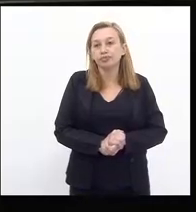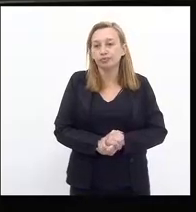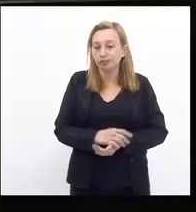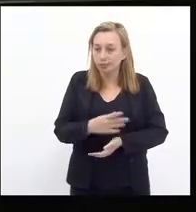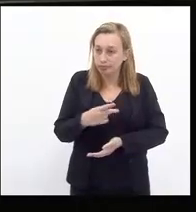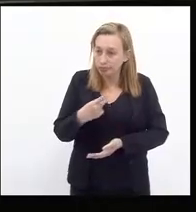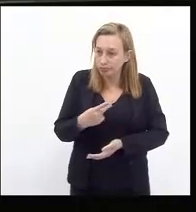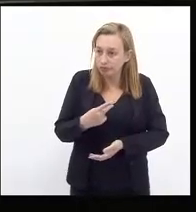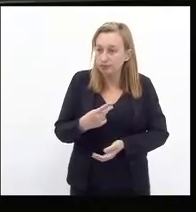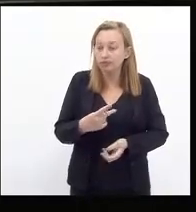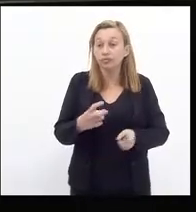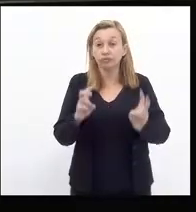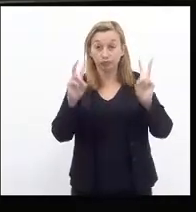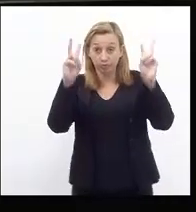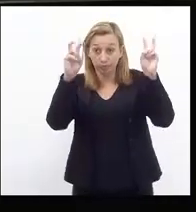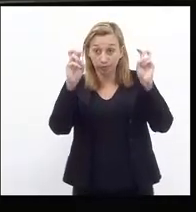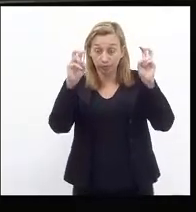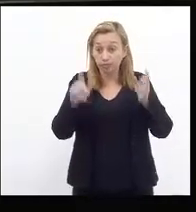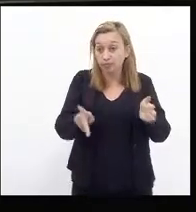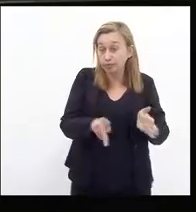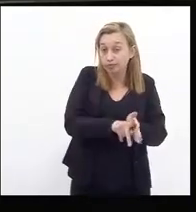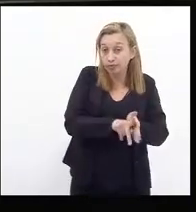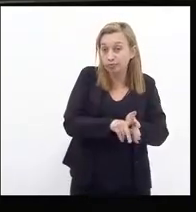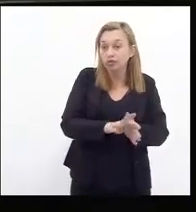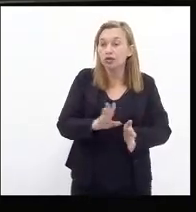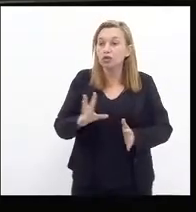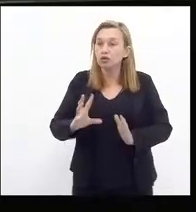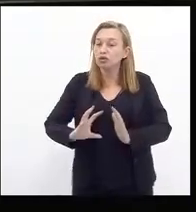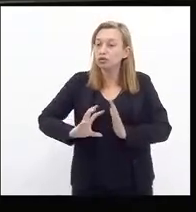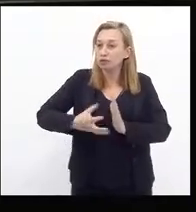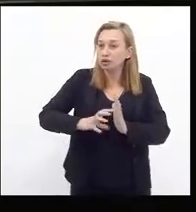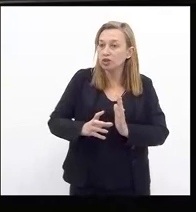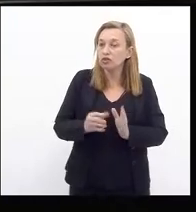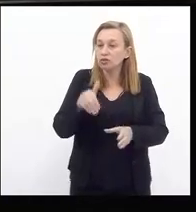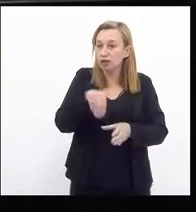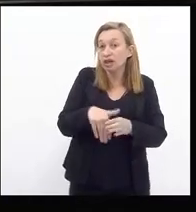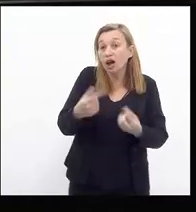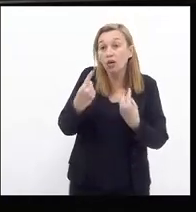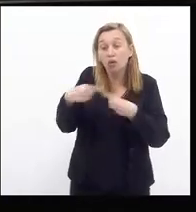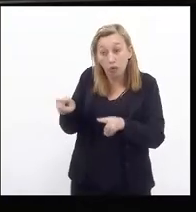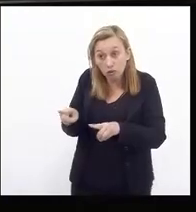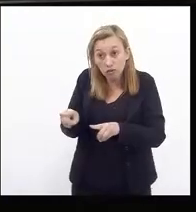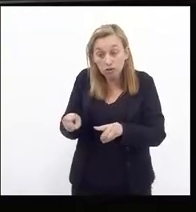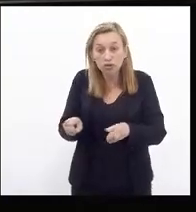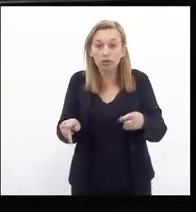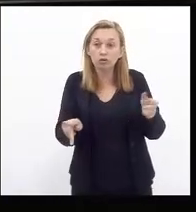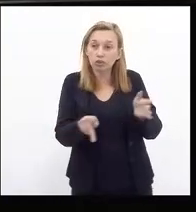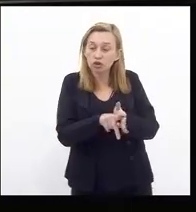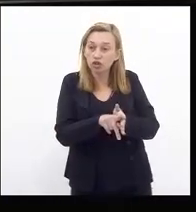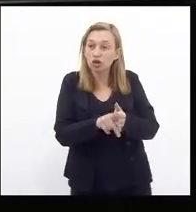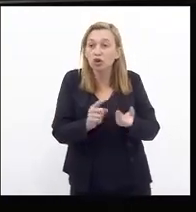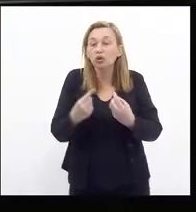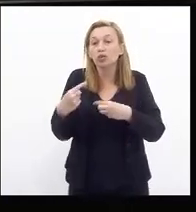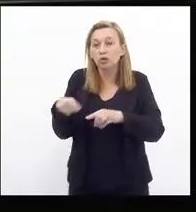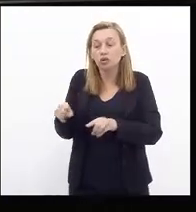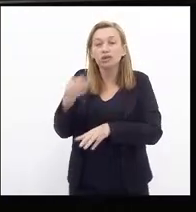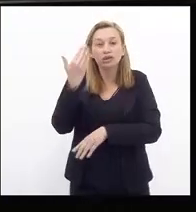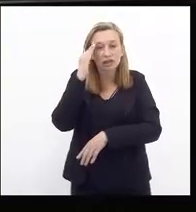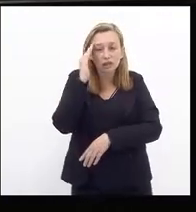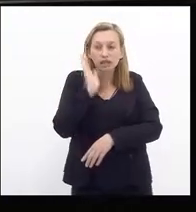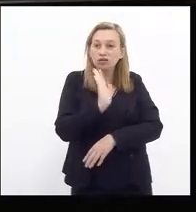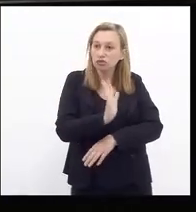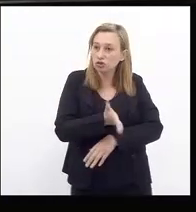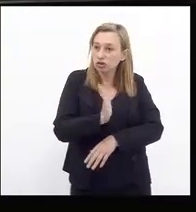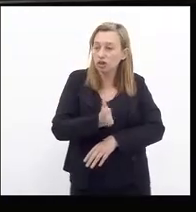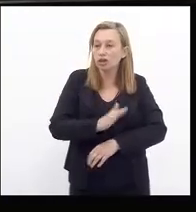projeto já foi dito aqui a nossa bancada voltará Contra esse projeto Somos contrários entendemos a dinâmica